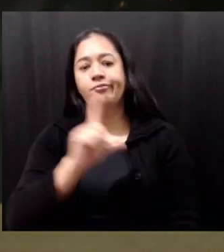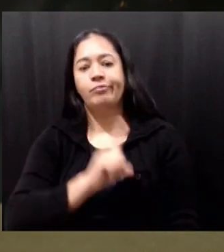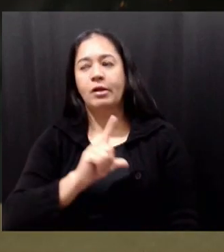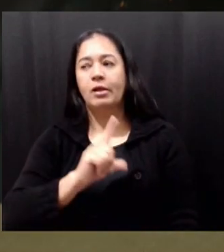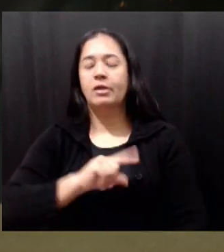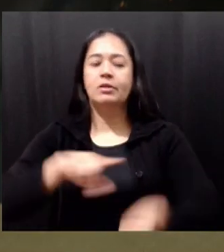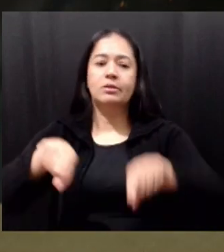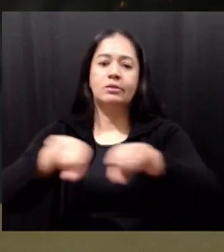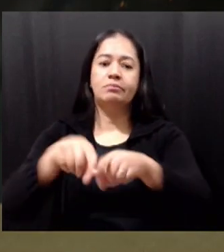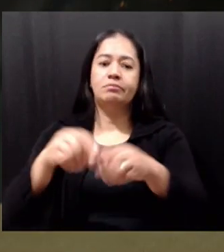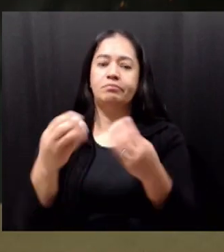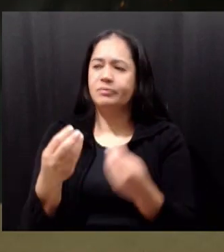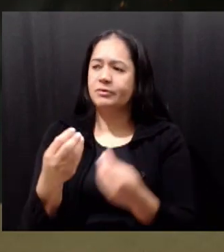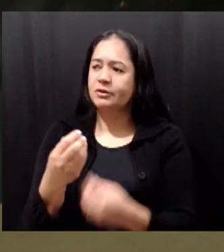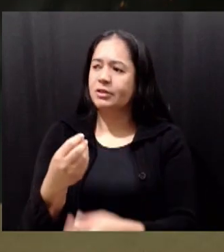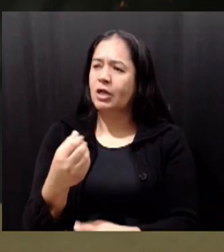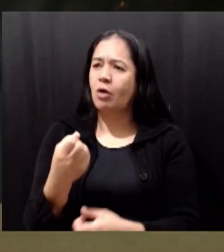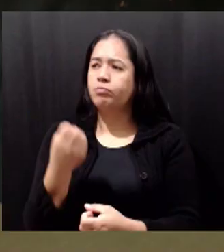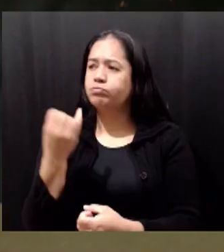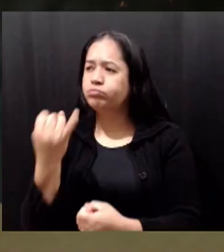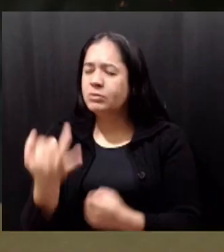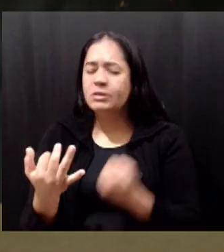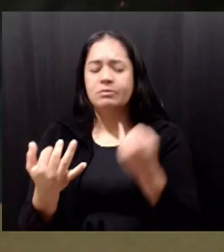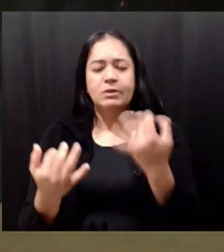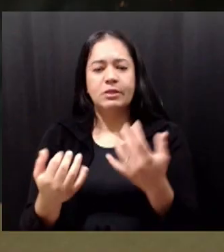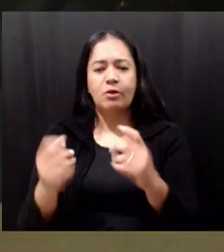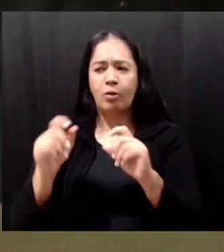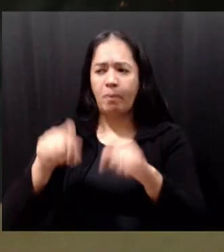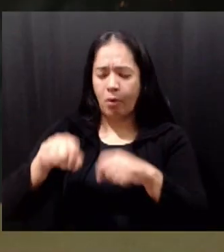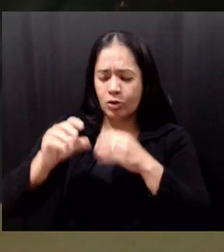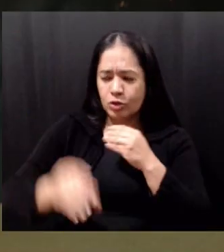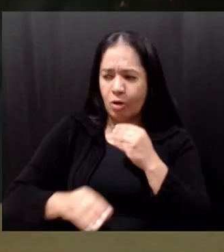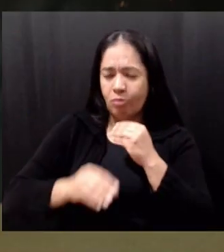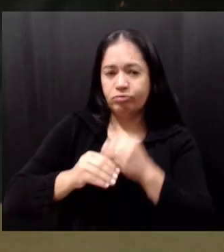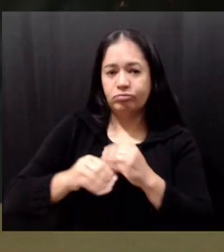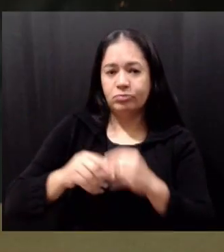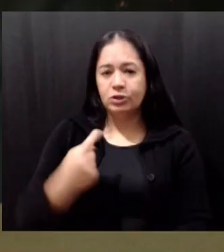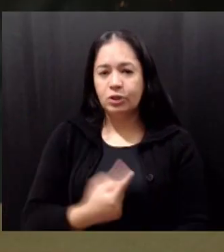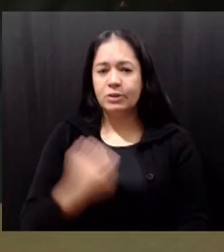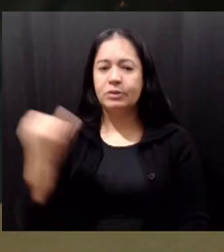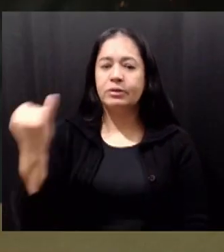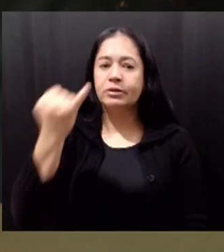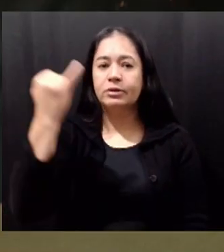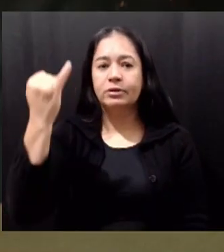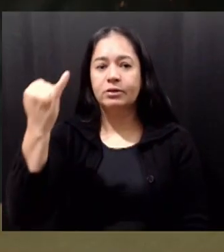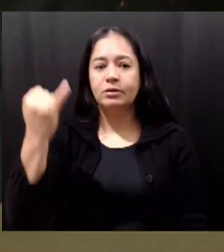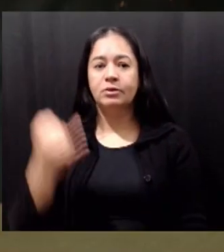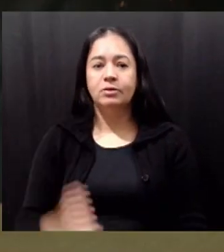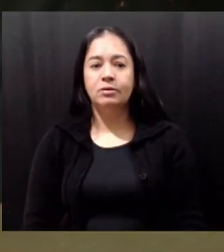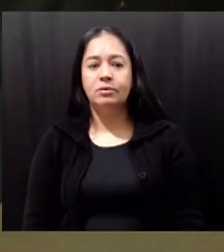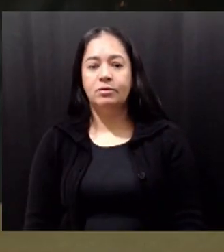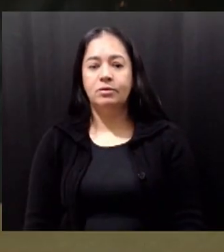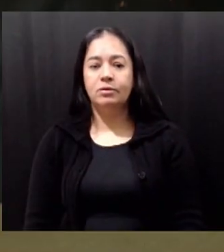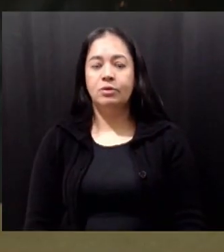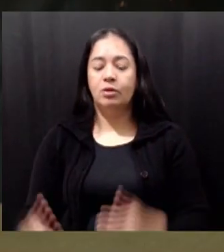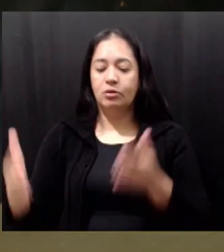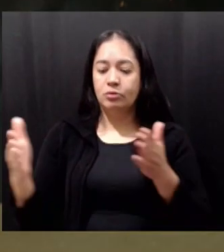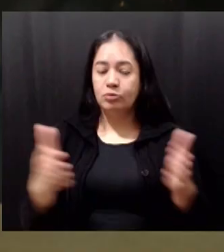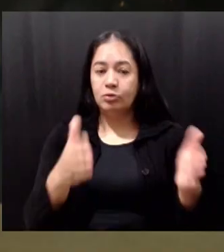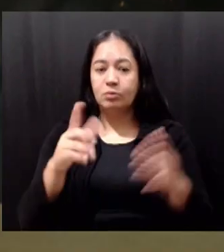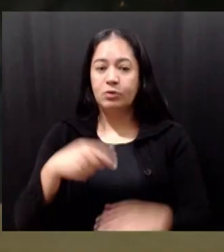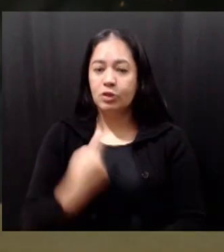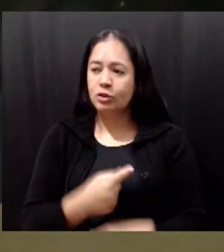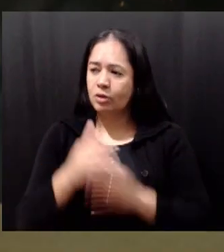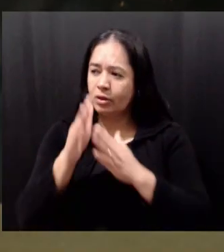alguma fala sua, assim, que possa agregar para a gente nessa importância e nesse caminho que a gente está seguindo para,